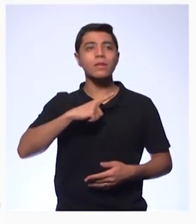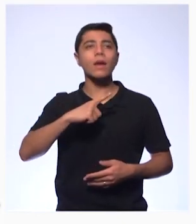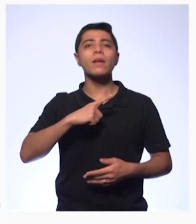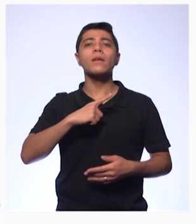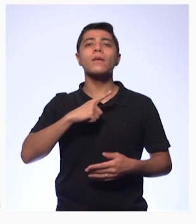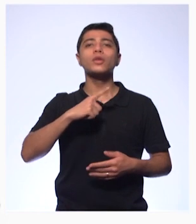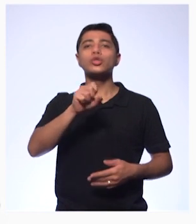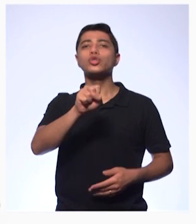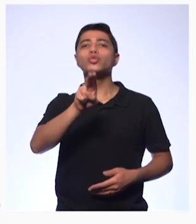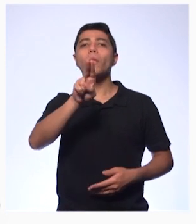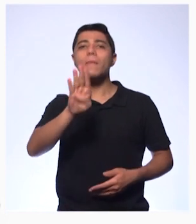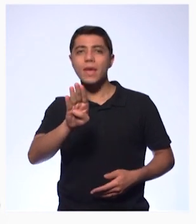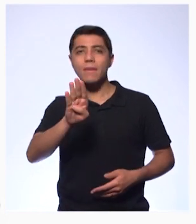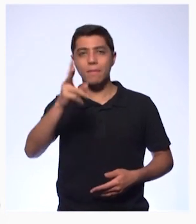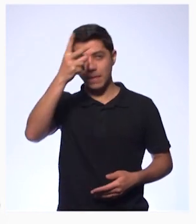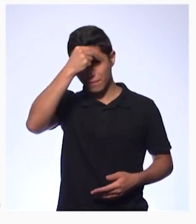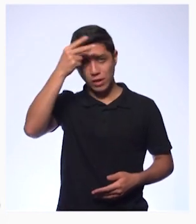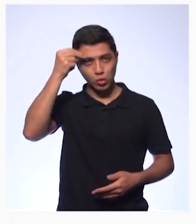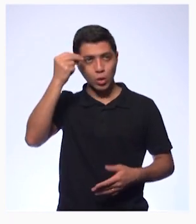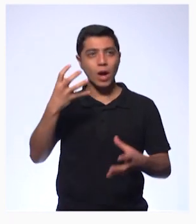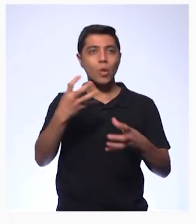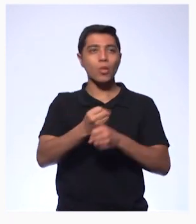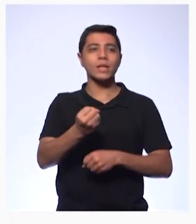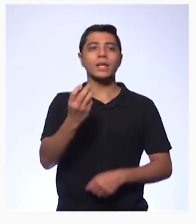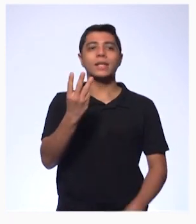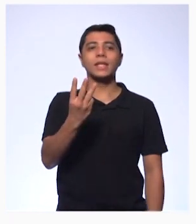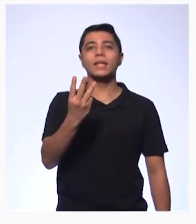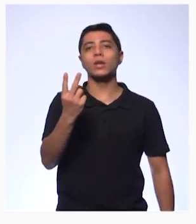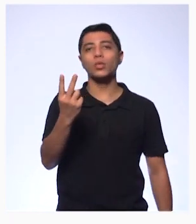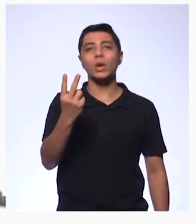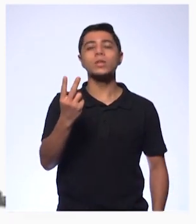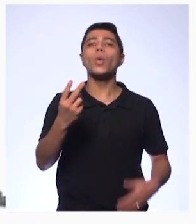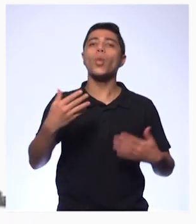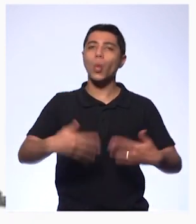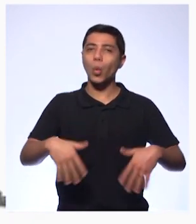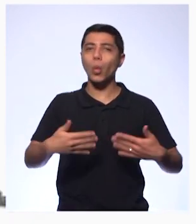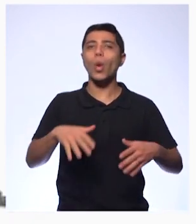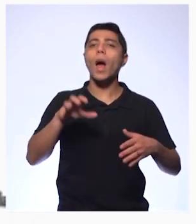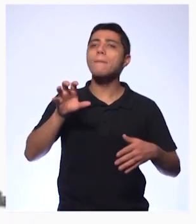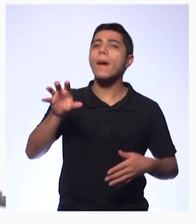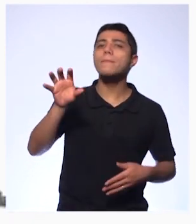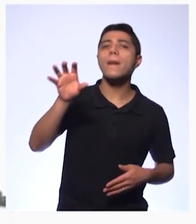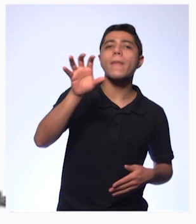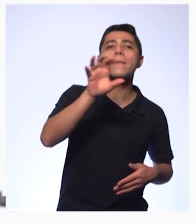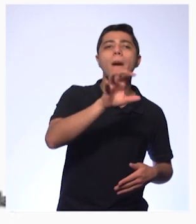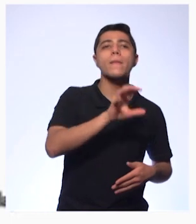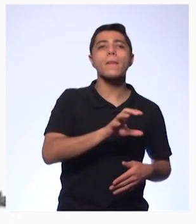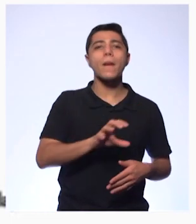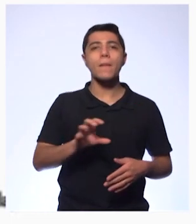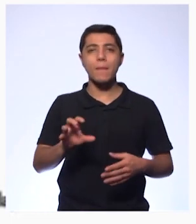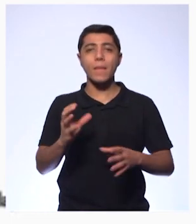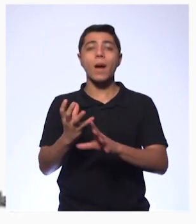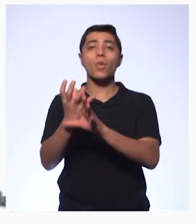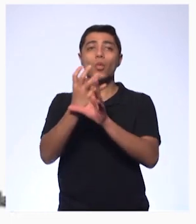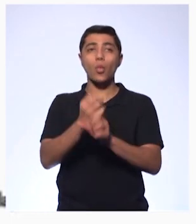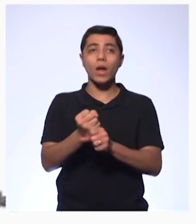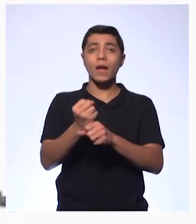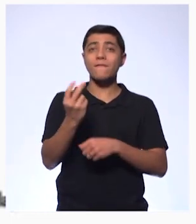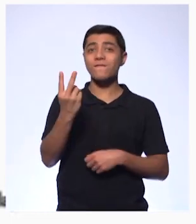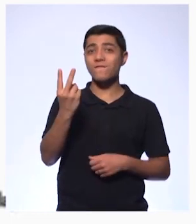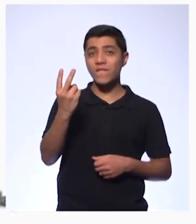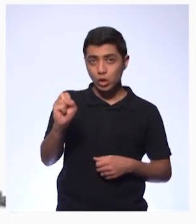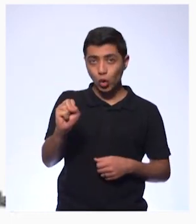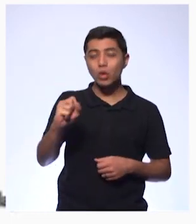que são as unidades de administração regional da cidade. Dessas 32, 28 possuem o mapeamento das áreas de risco de